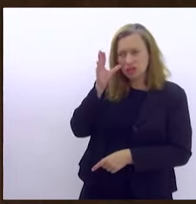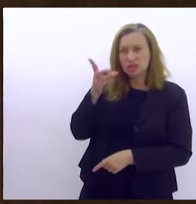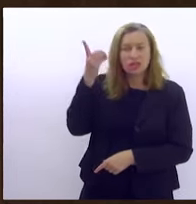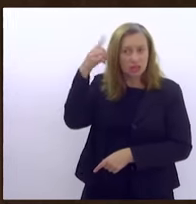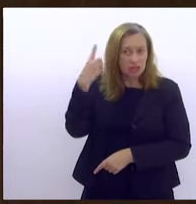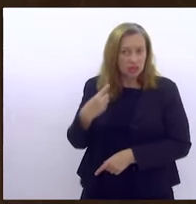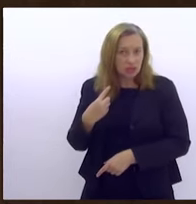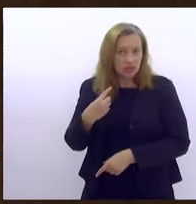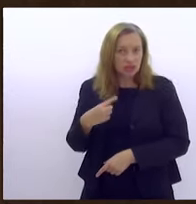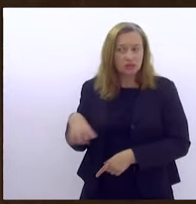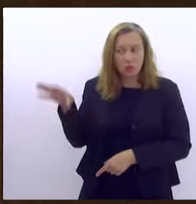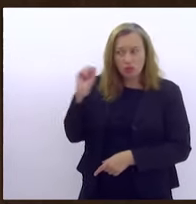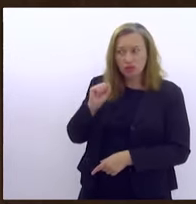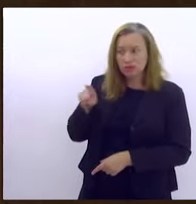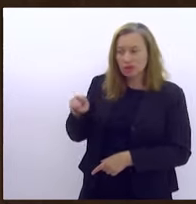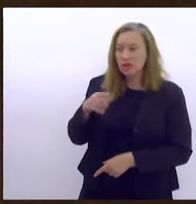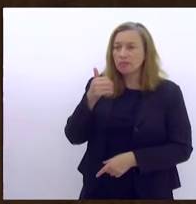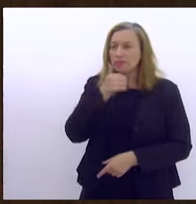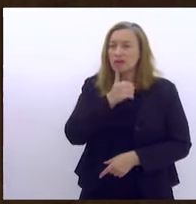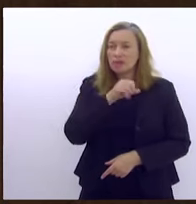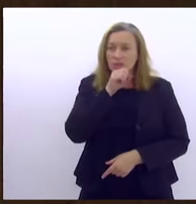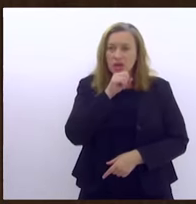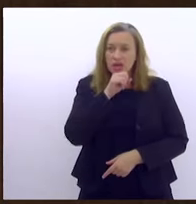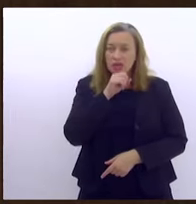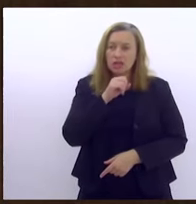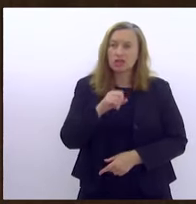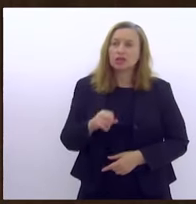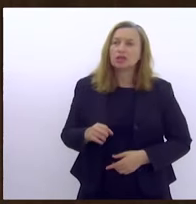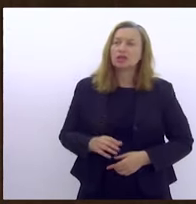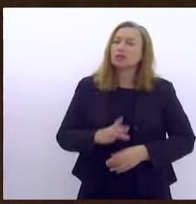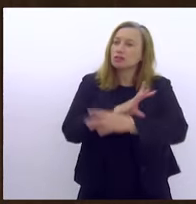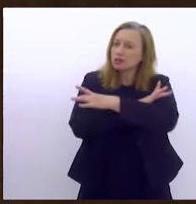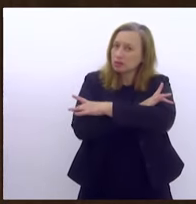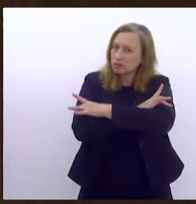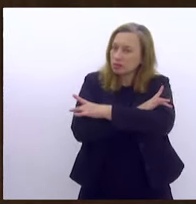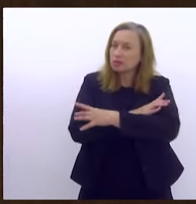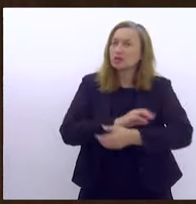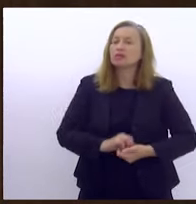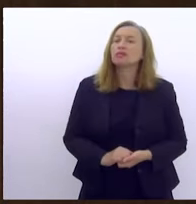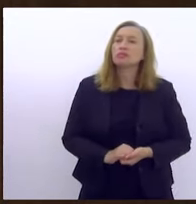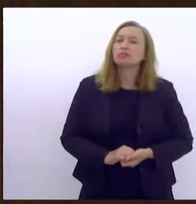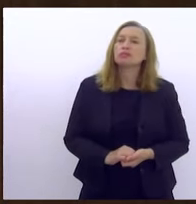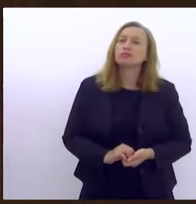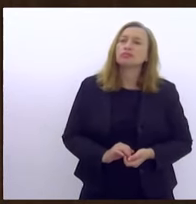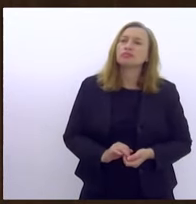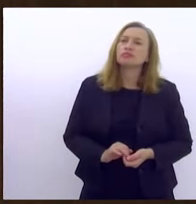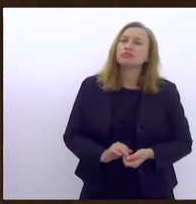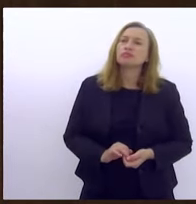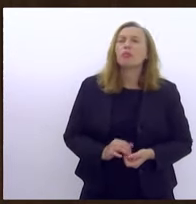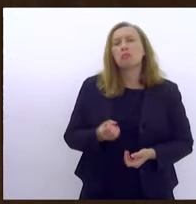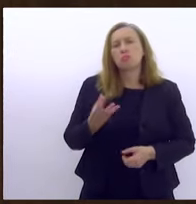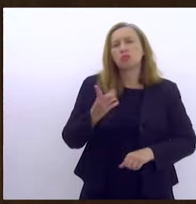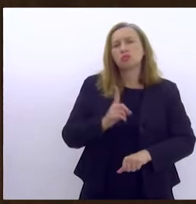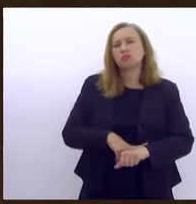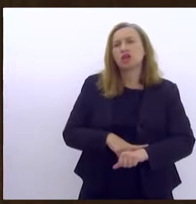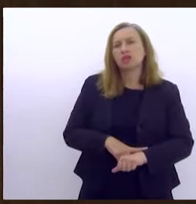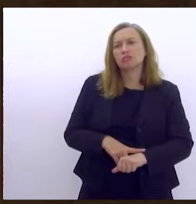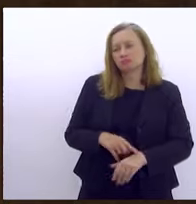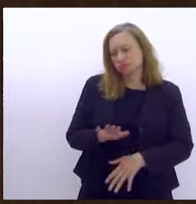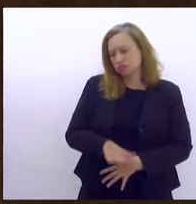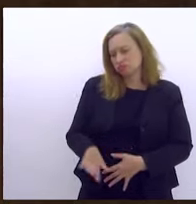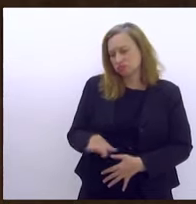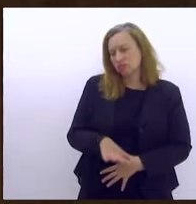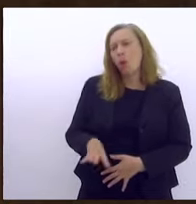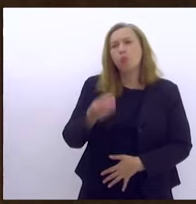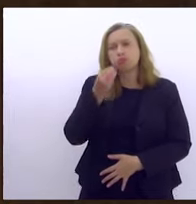que você escutasse isso. A minha mãe era entusiasta do candomblé e, durante um tempo da minha infância, eu